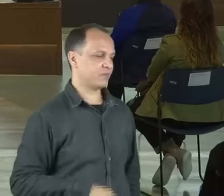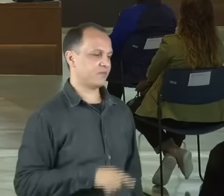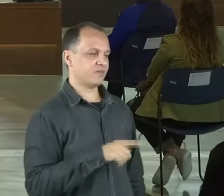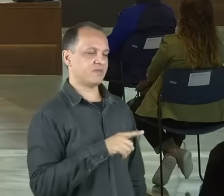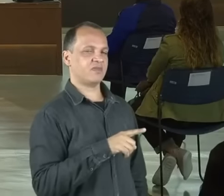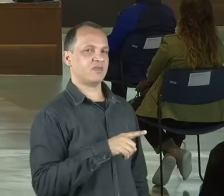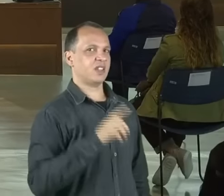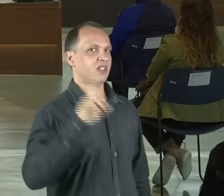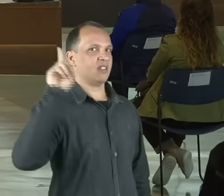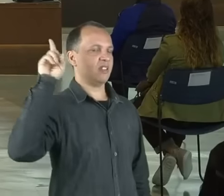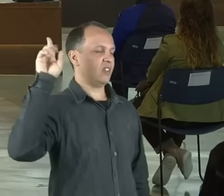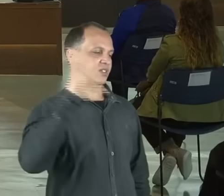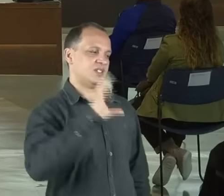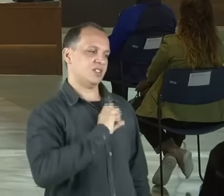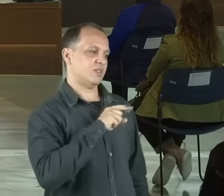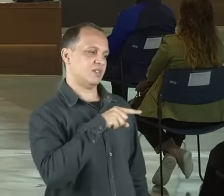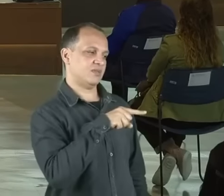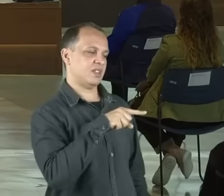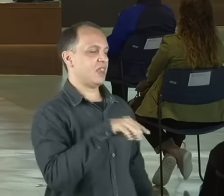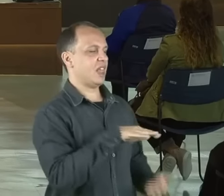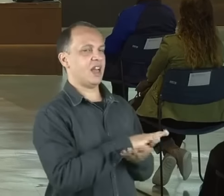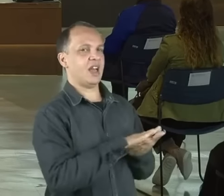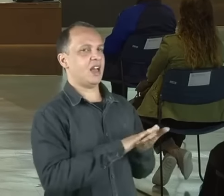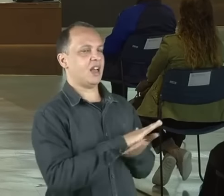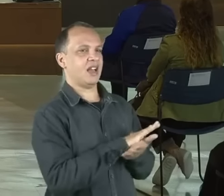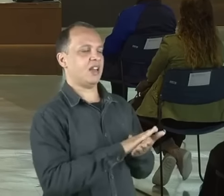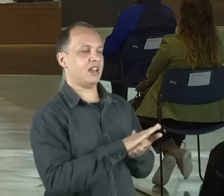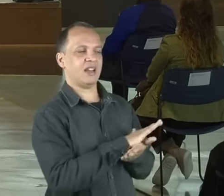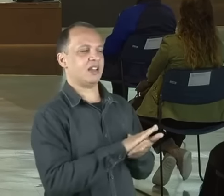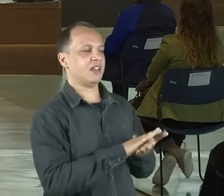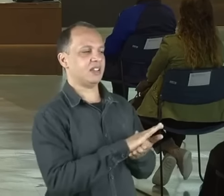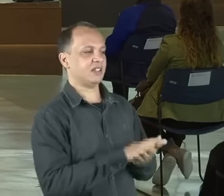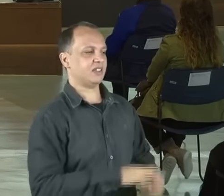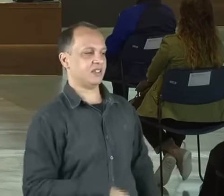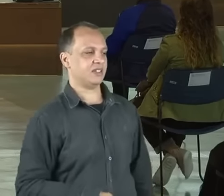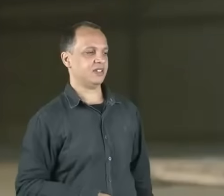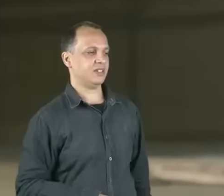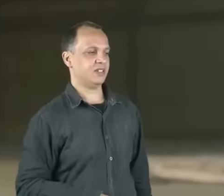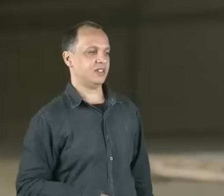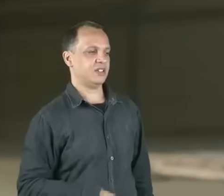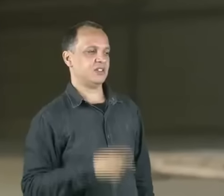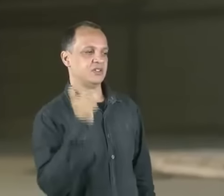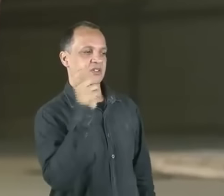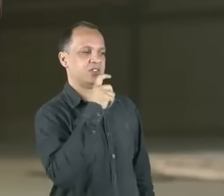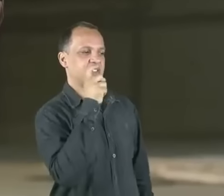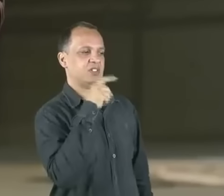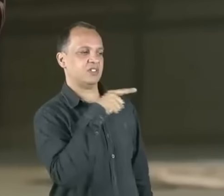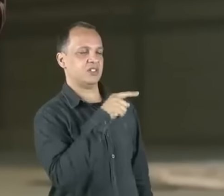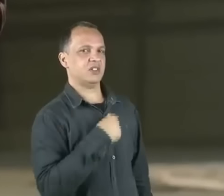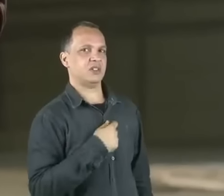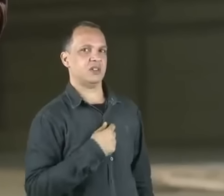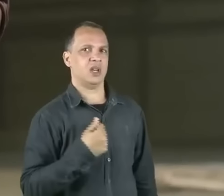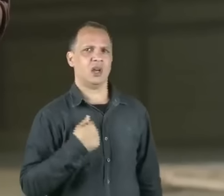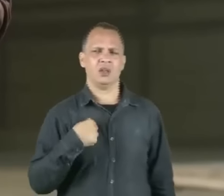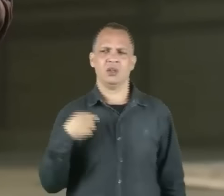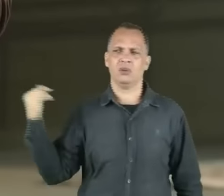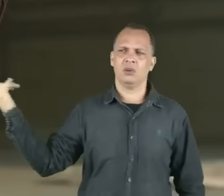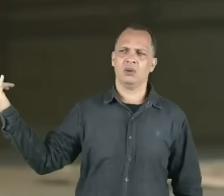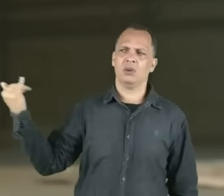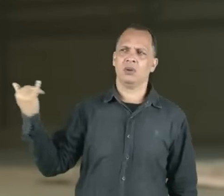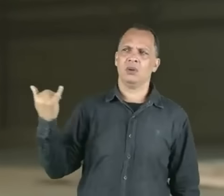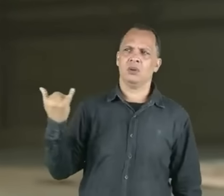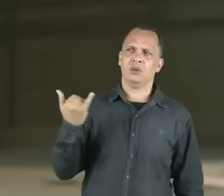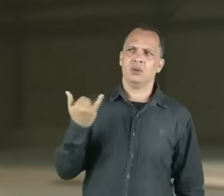curvas nas suas vergonhas você ainda tem a cara de pau de pedir a Deus alguma coisa As